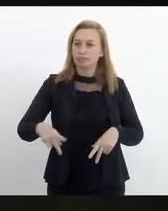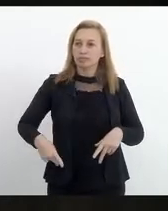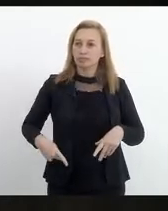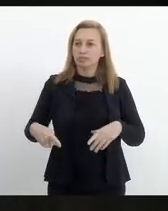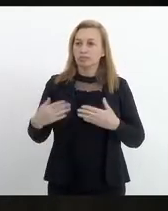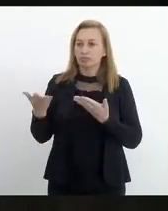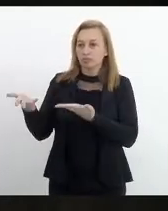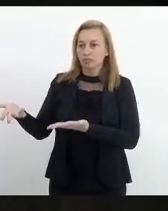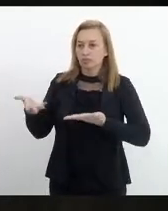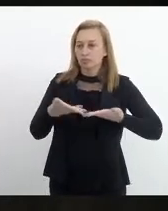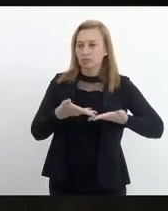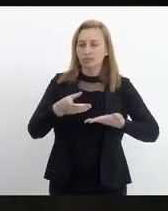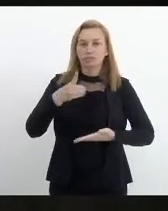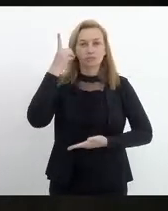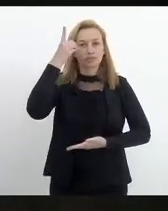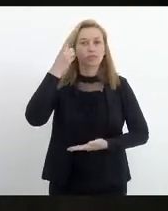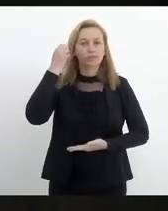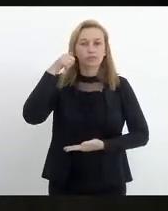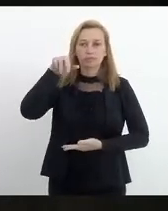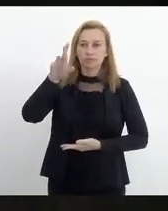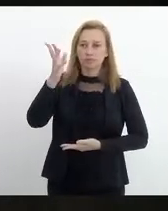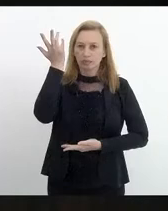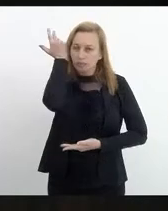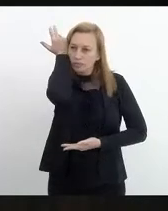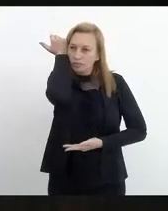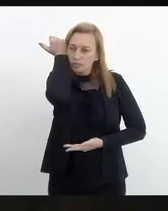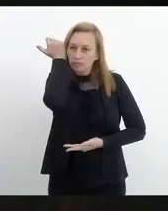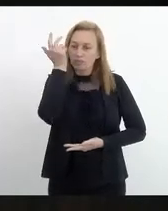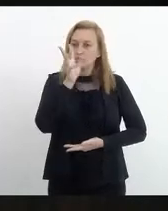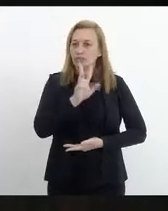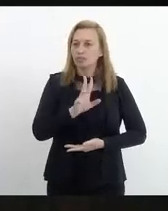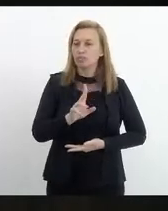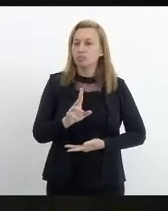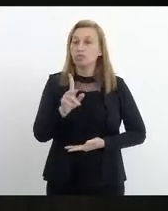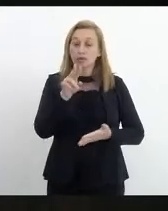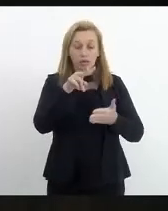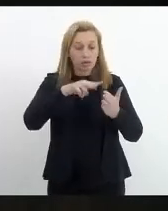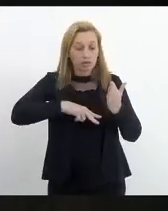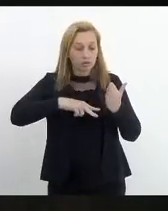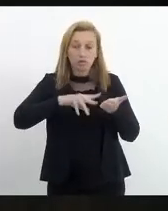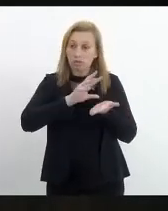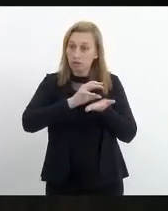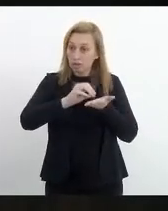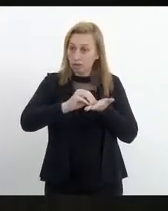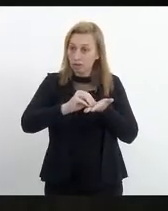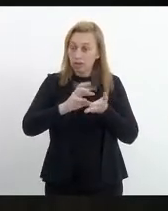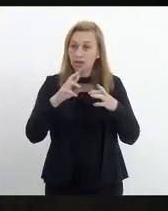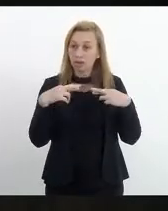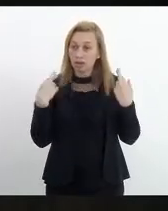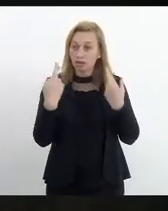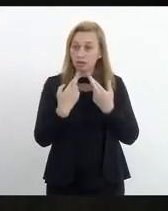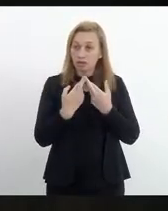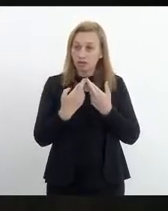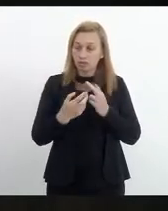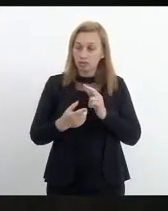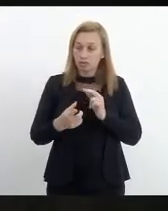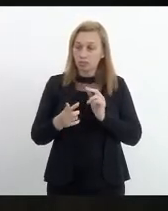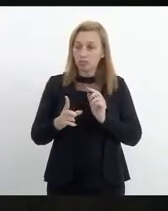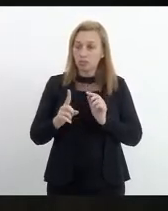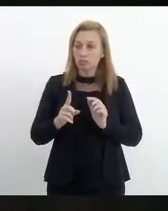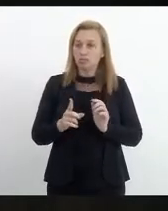Deputado Eliomar Coelho para fazer a a leitura da ata da sessão anterior